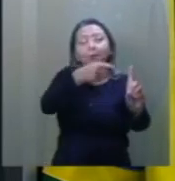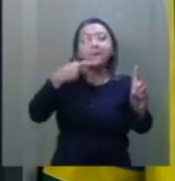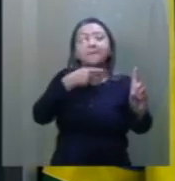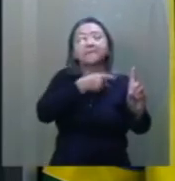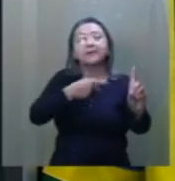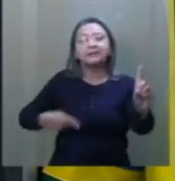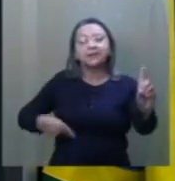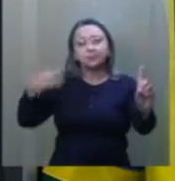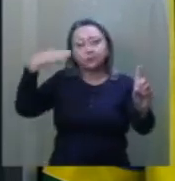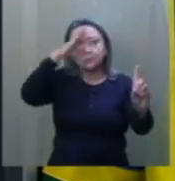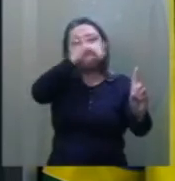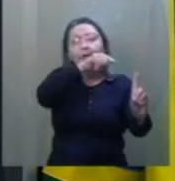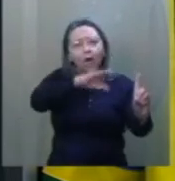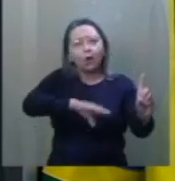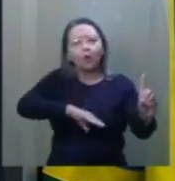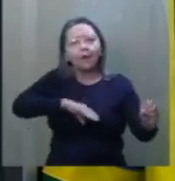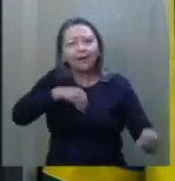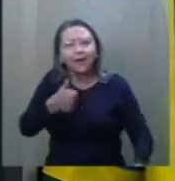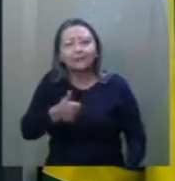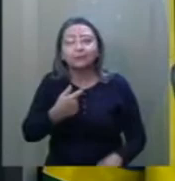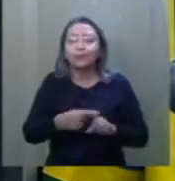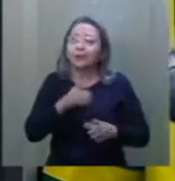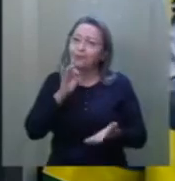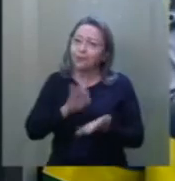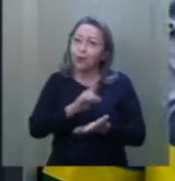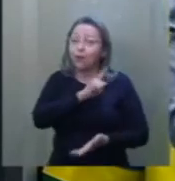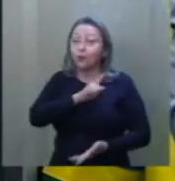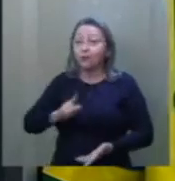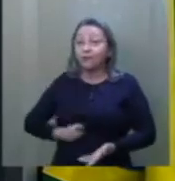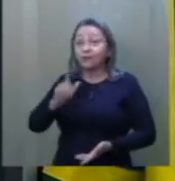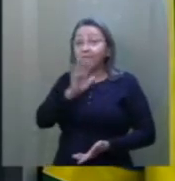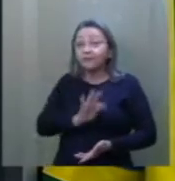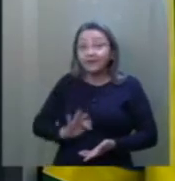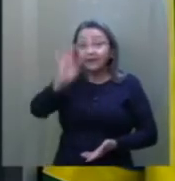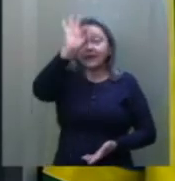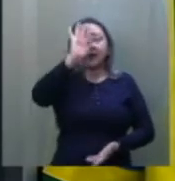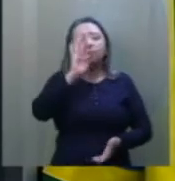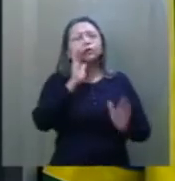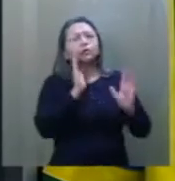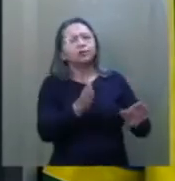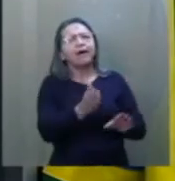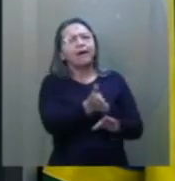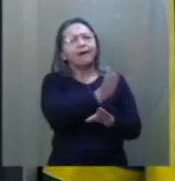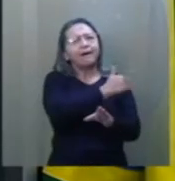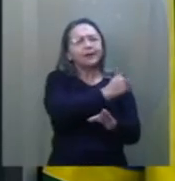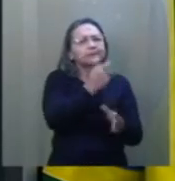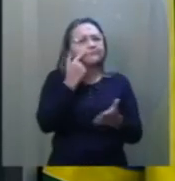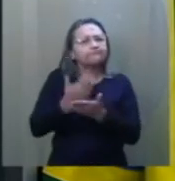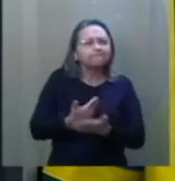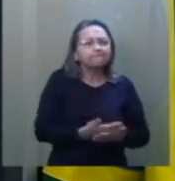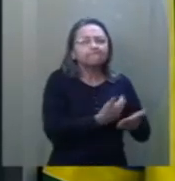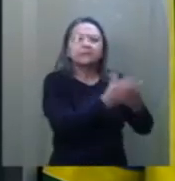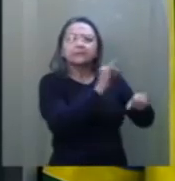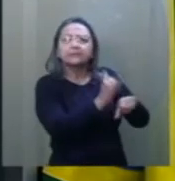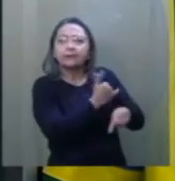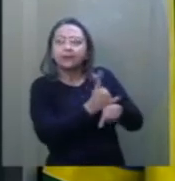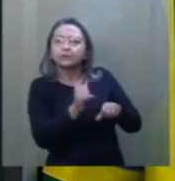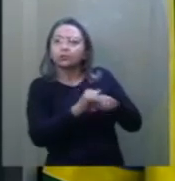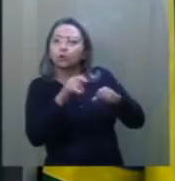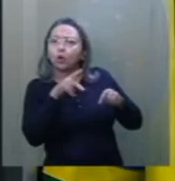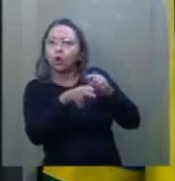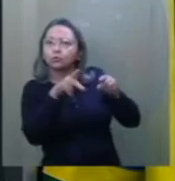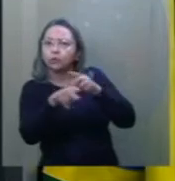pela coragem, porque o governo federal, a bem da verdade, já vinha praticando medidas de corte